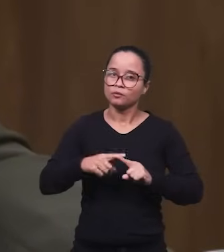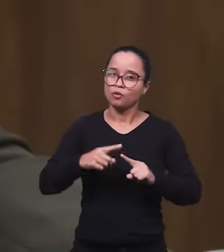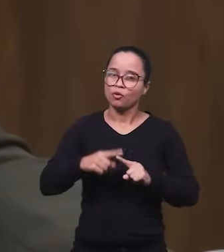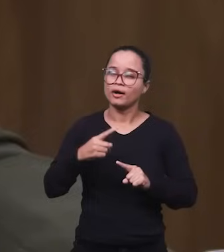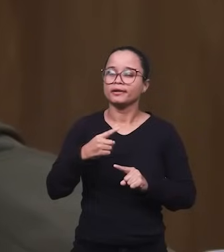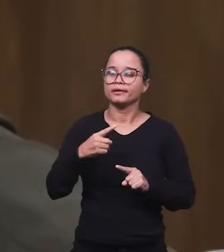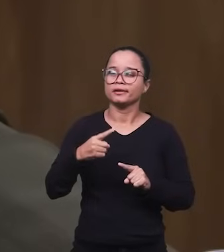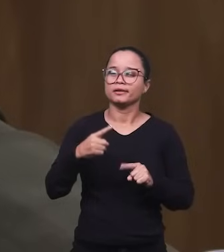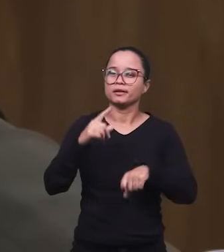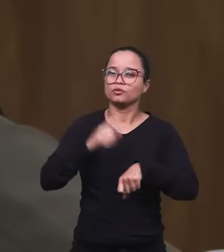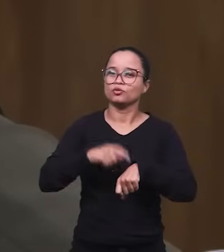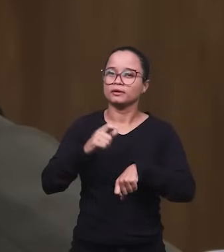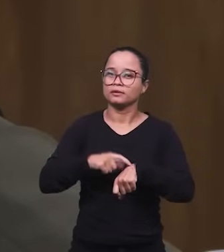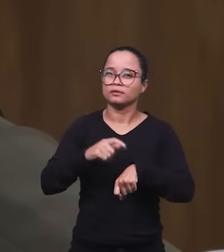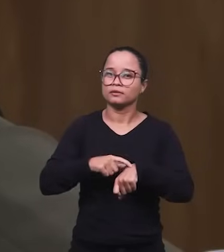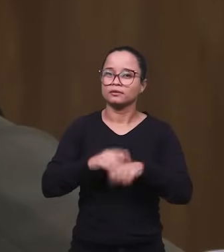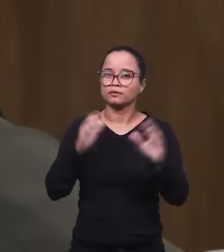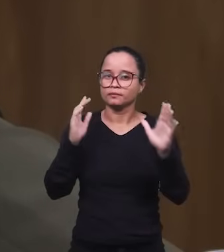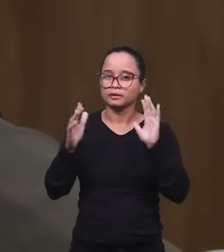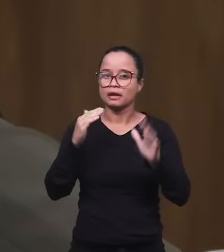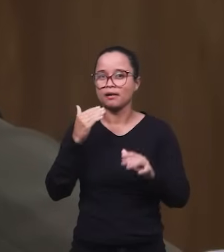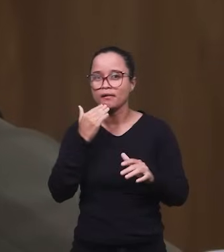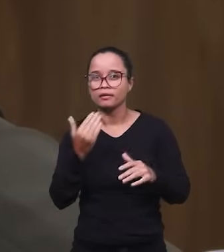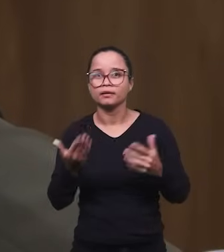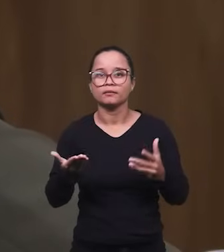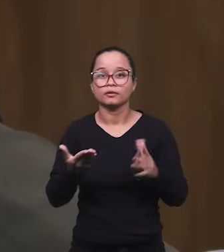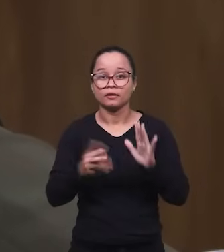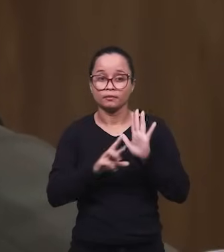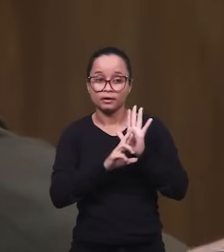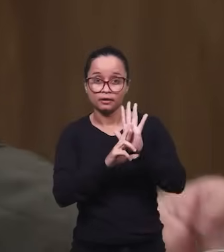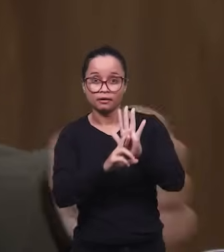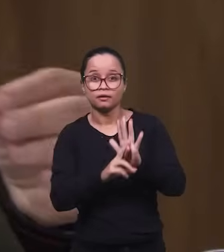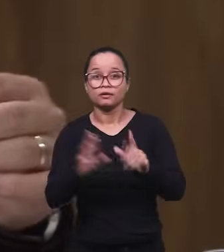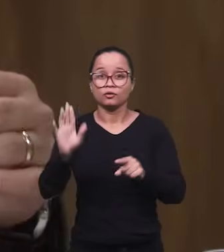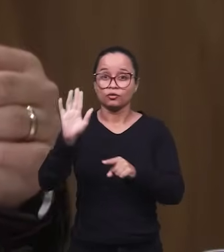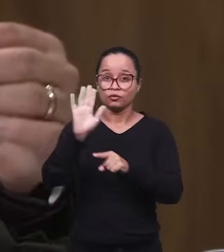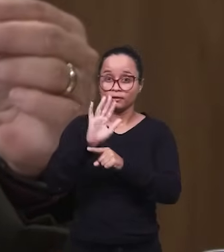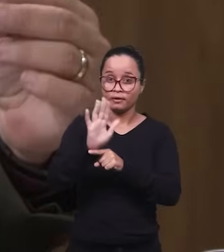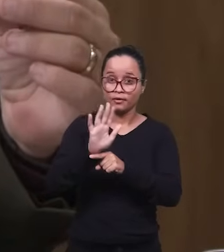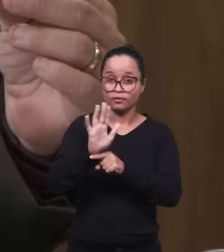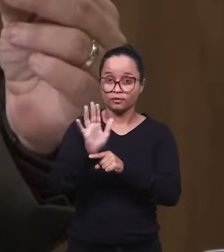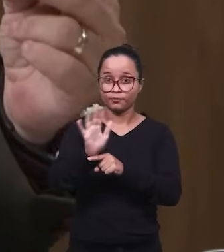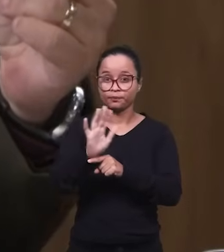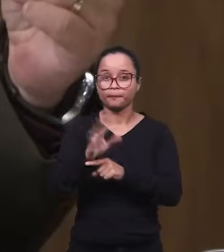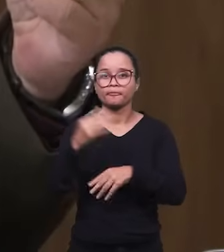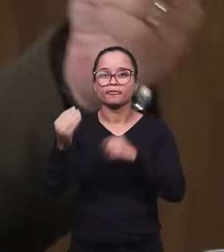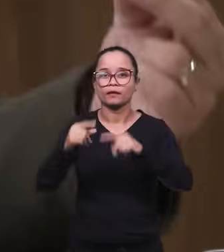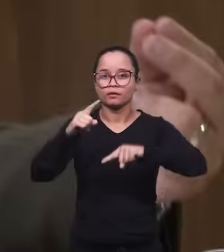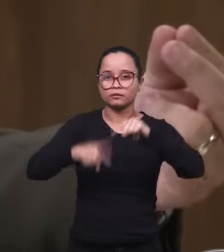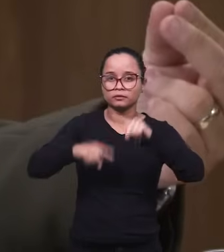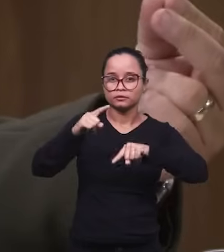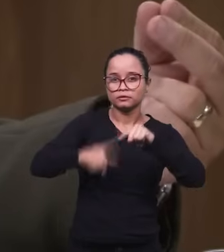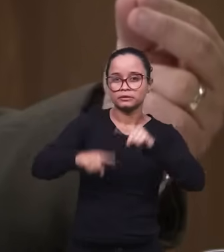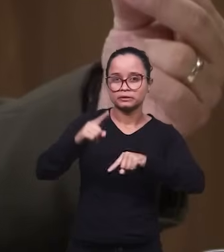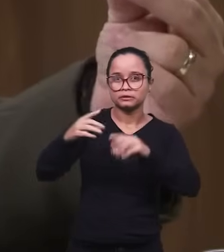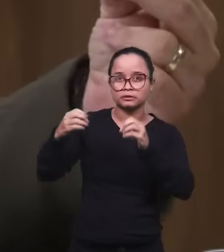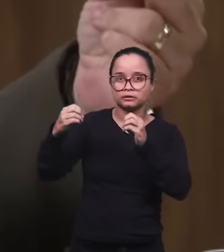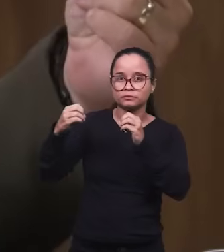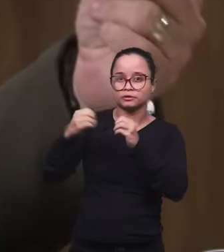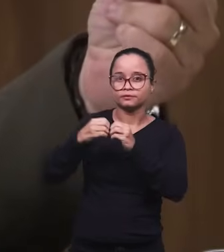vezes é representado no cinema, nos filmes, como a proximidade de um objeto